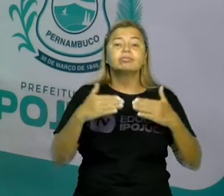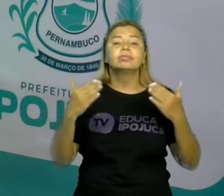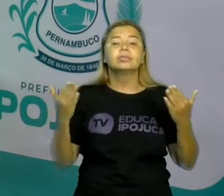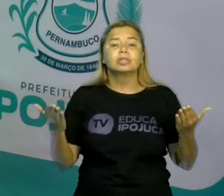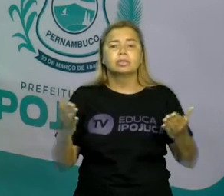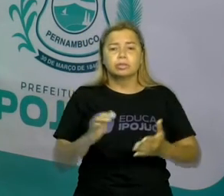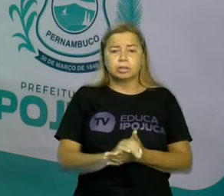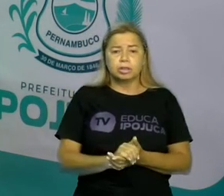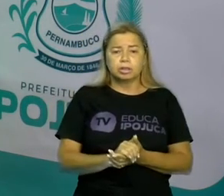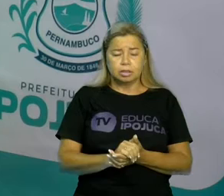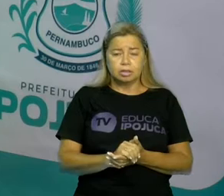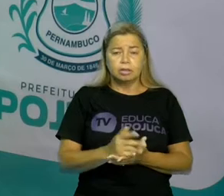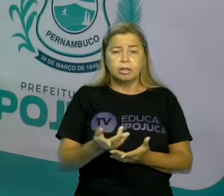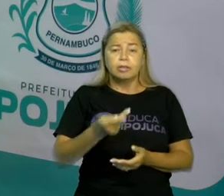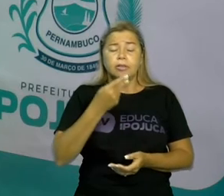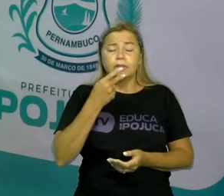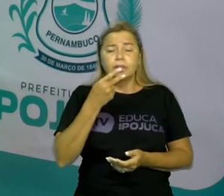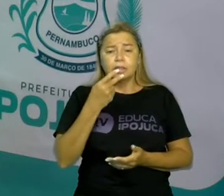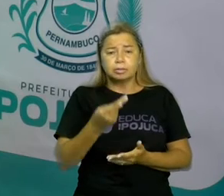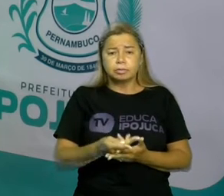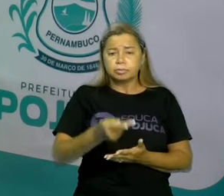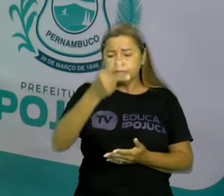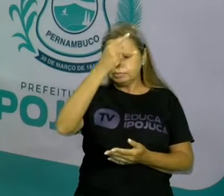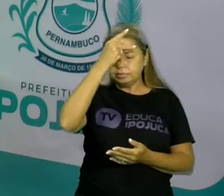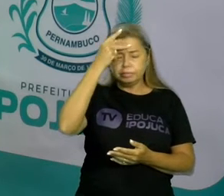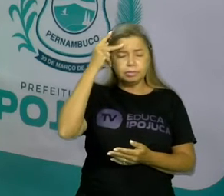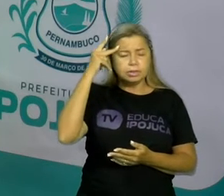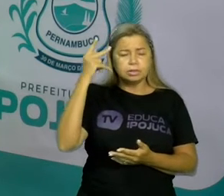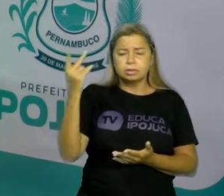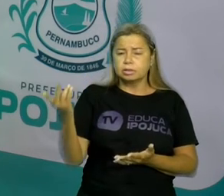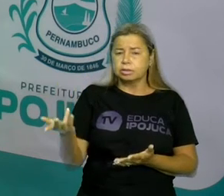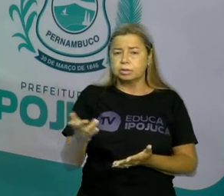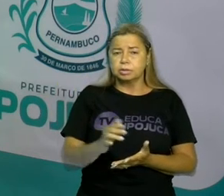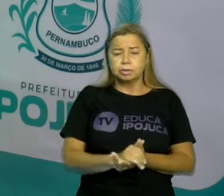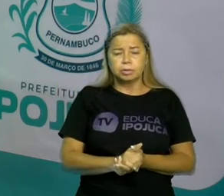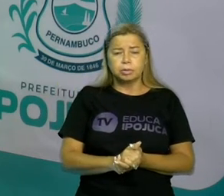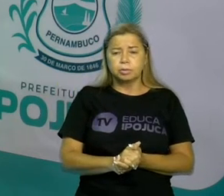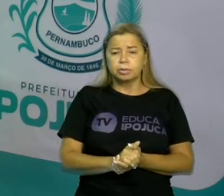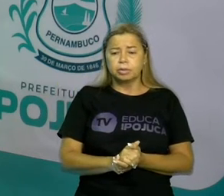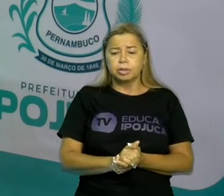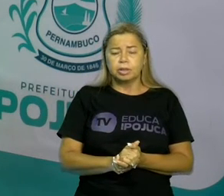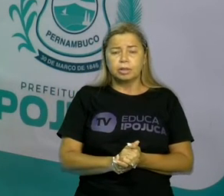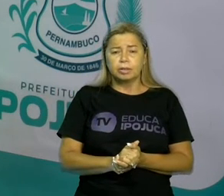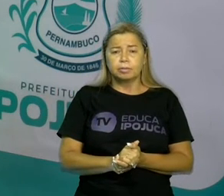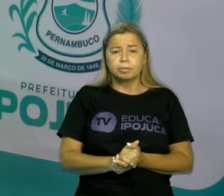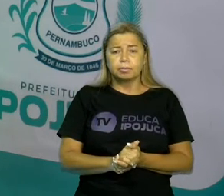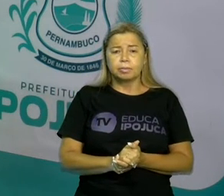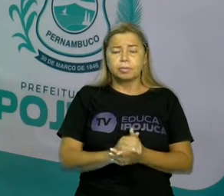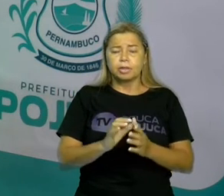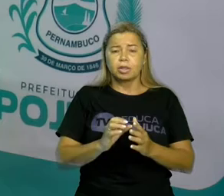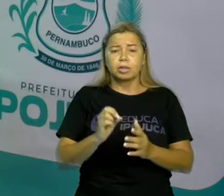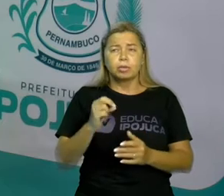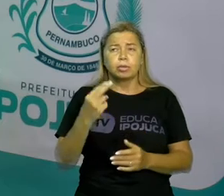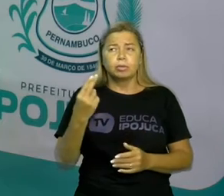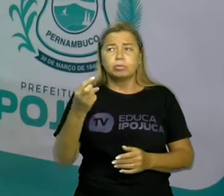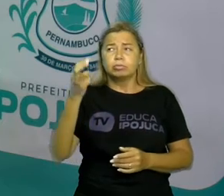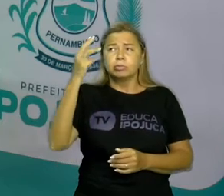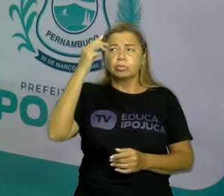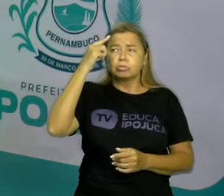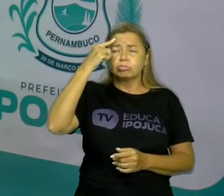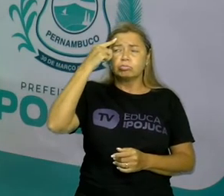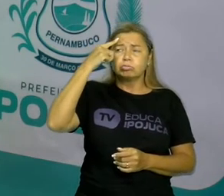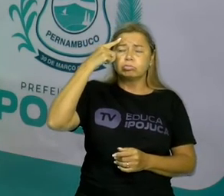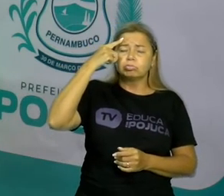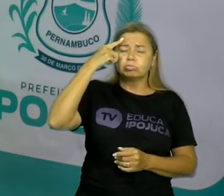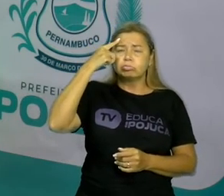uma pessoa ou até mesmo para que a gente tenha na nossa mente em